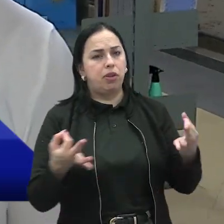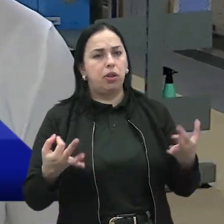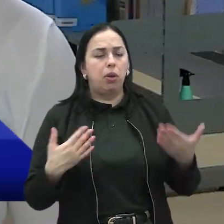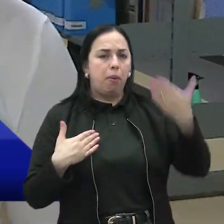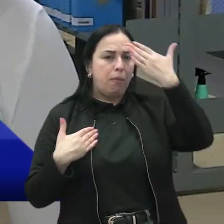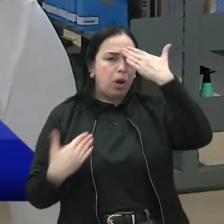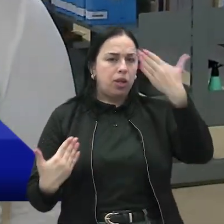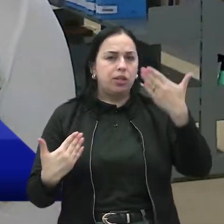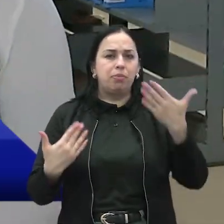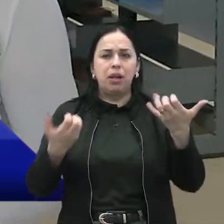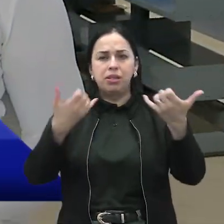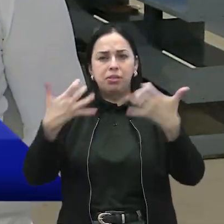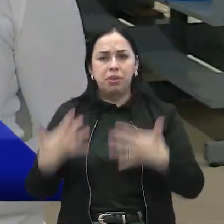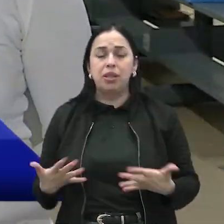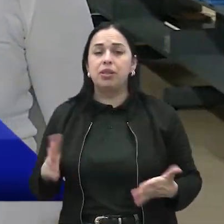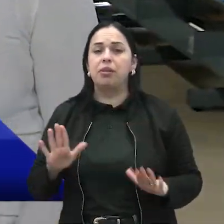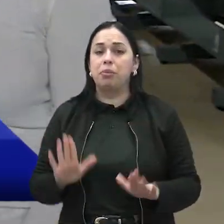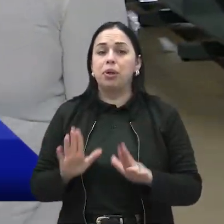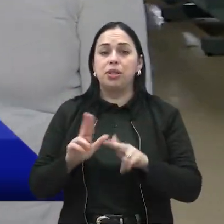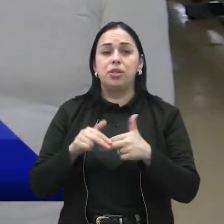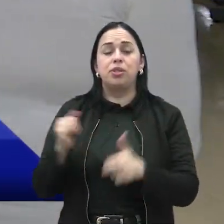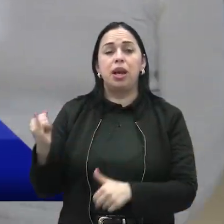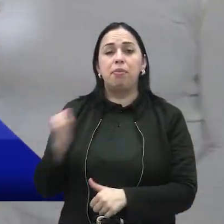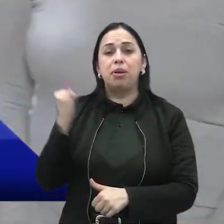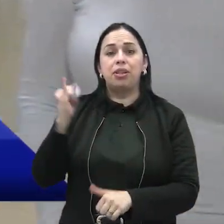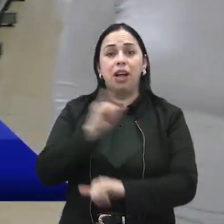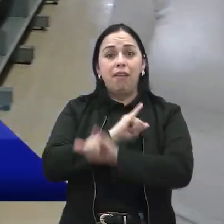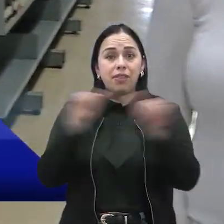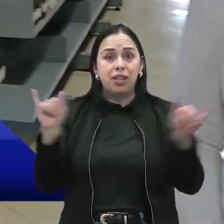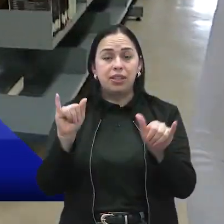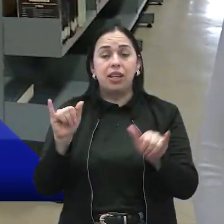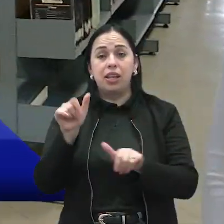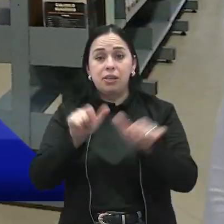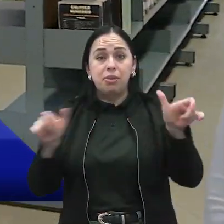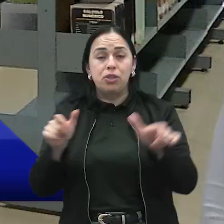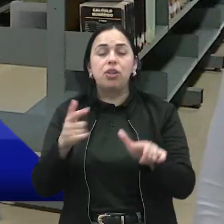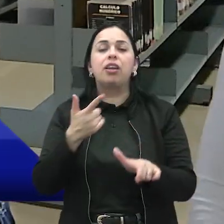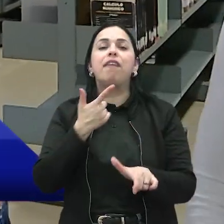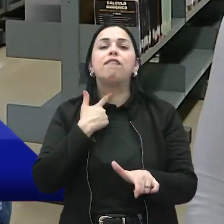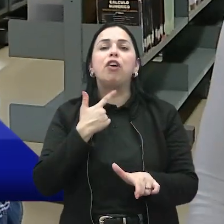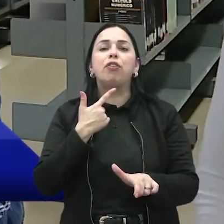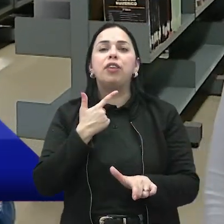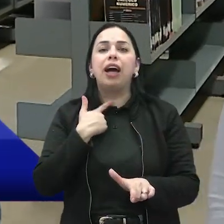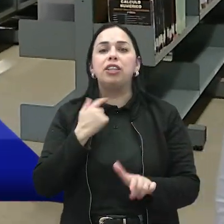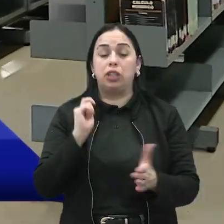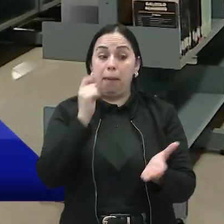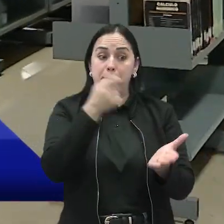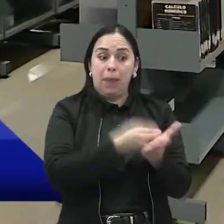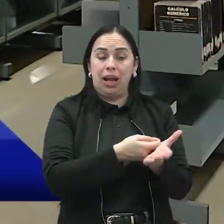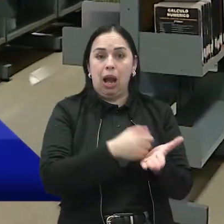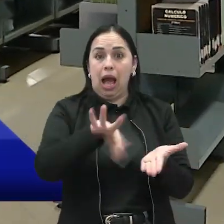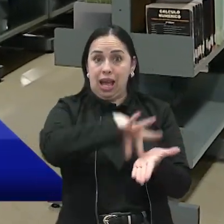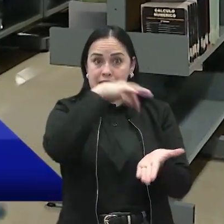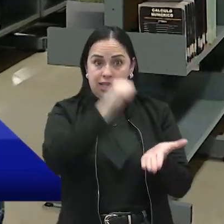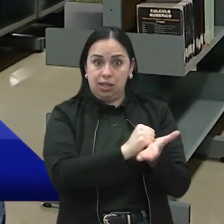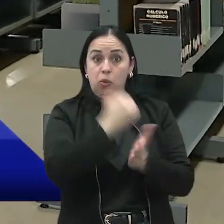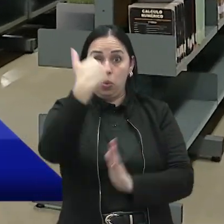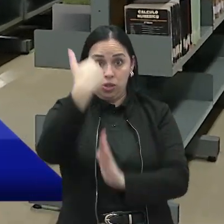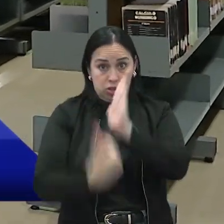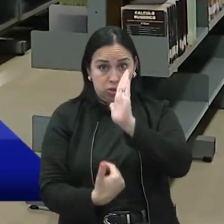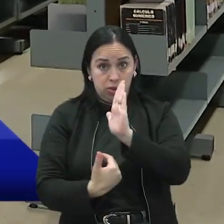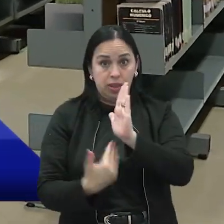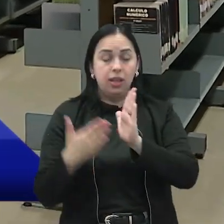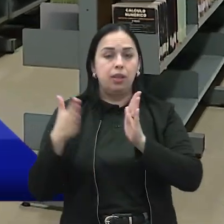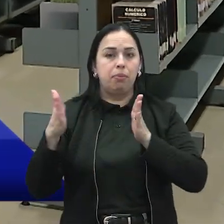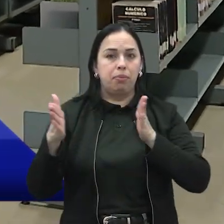Perfeito, Maria. Muito obrigado pelas informações. É importante ressaltar também que os candidatos que desejam solicitar isenção dessa taxa de inscrição para fazer